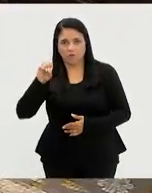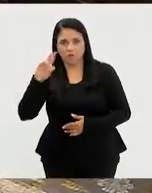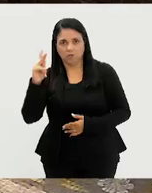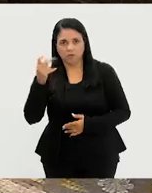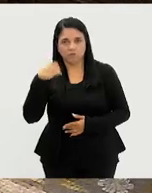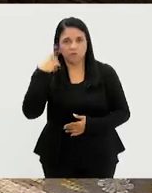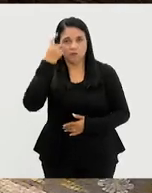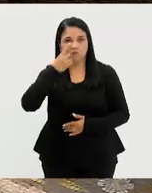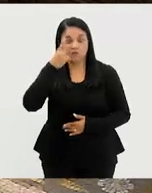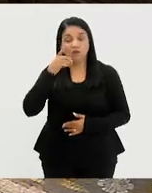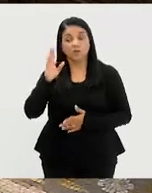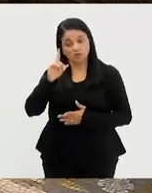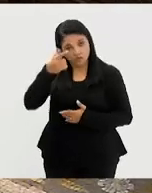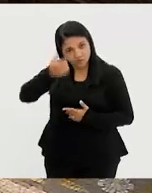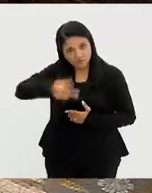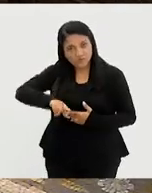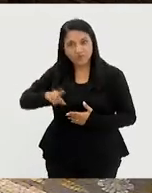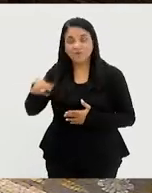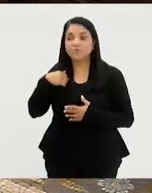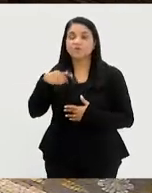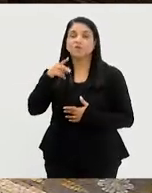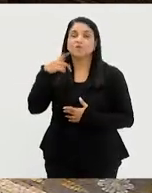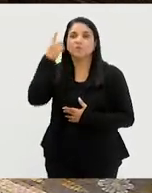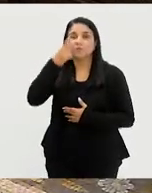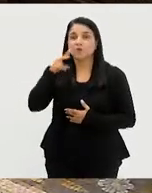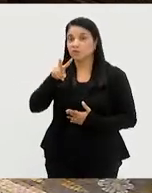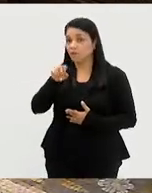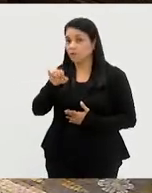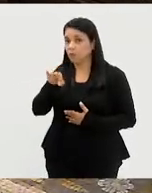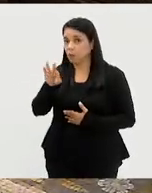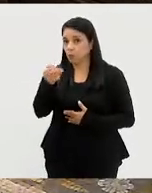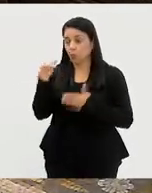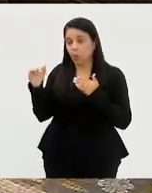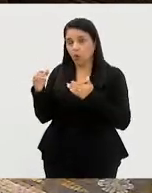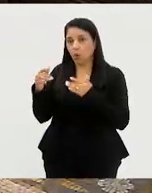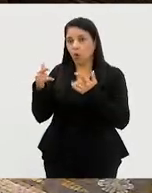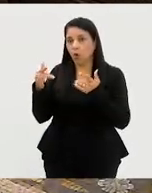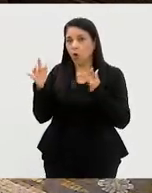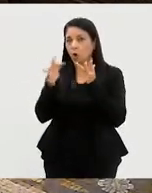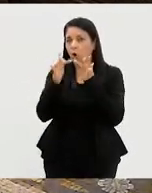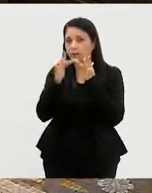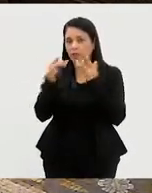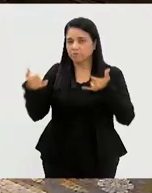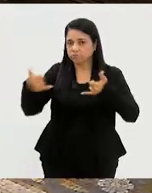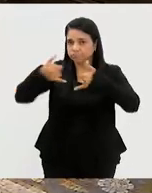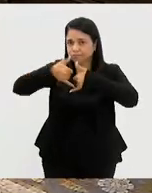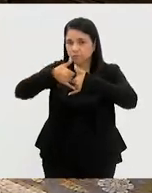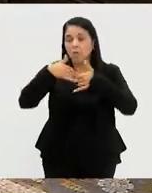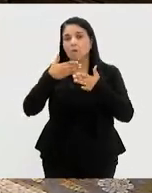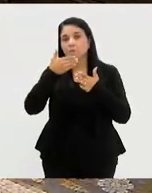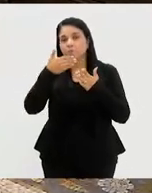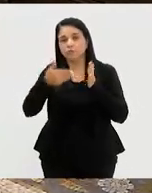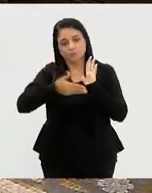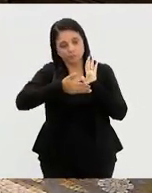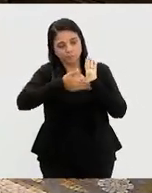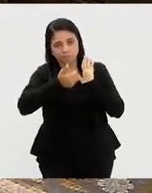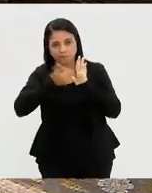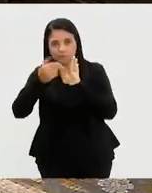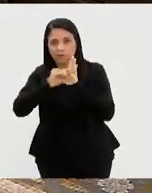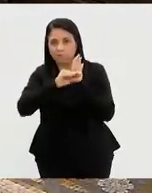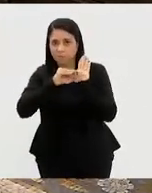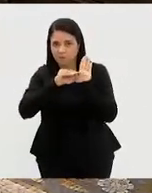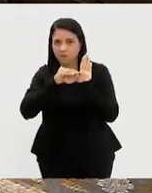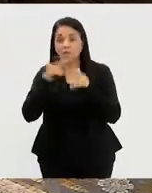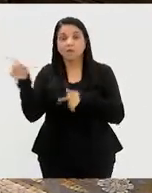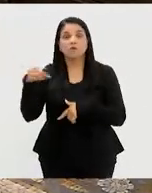Vitor Júnior fez contato conosco pediu que fosse retirada a sua emenda e o deputado munir Neto